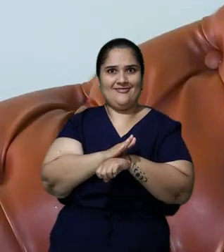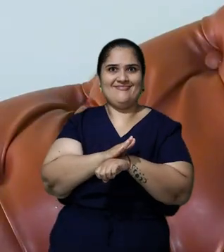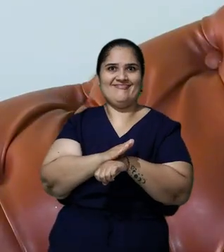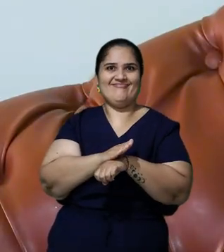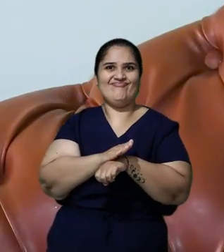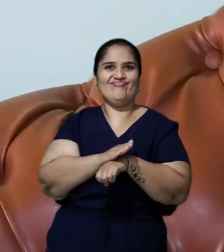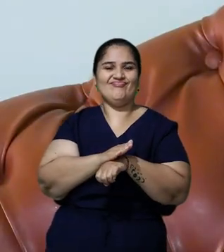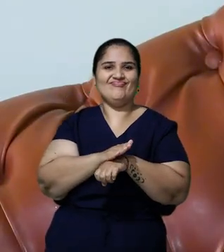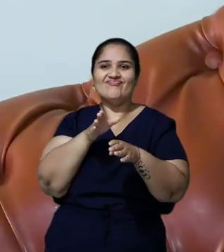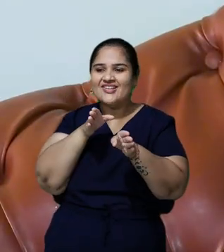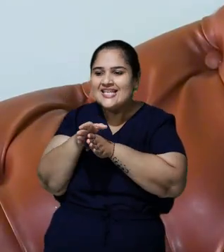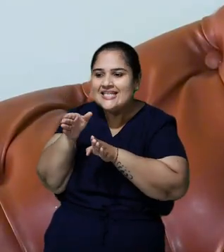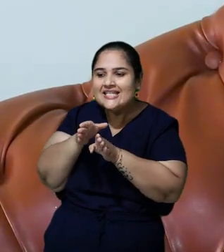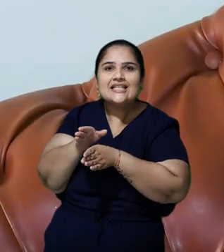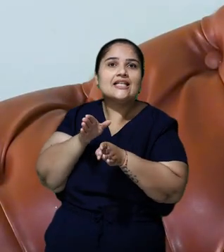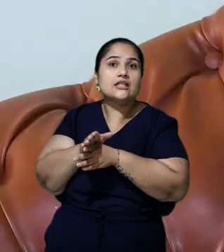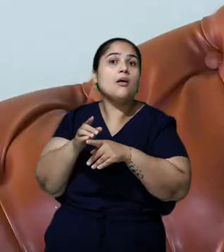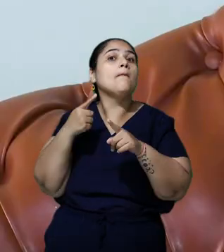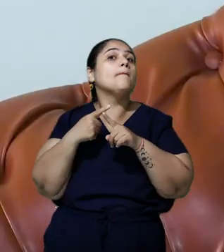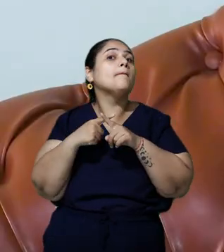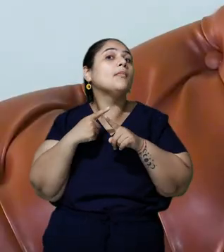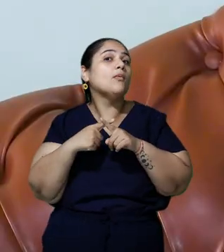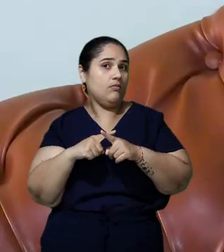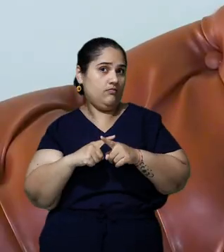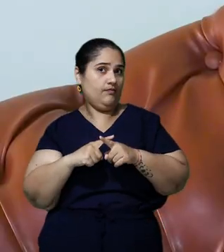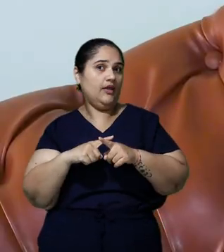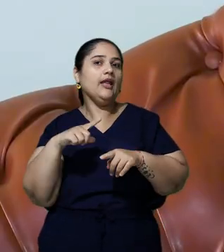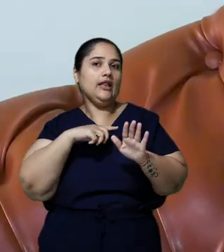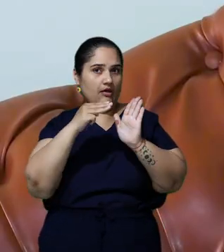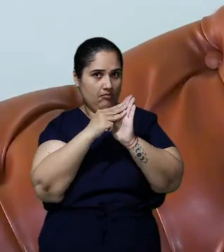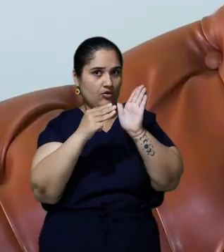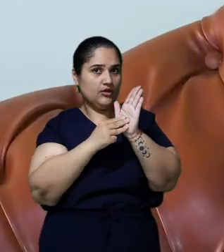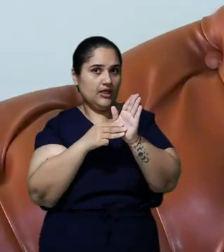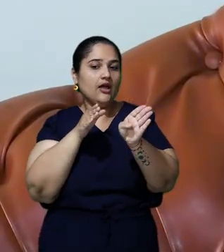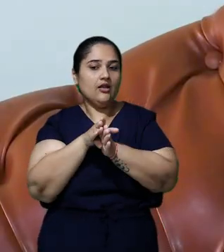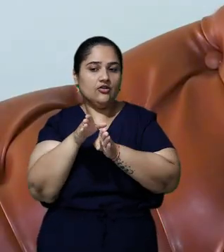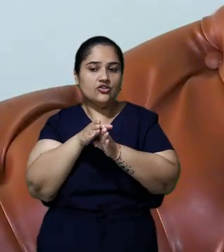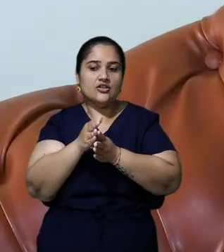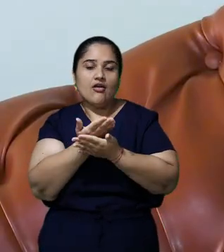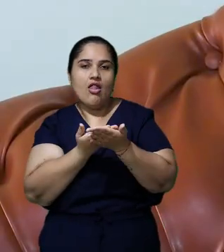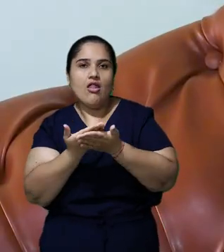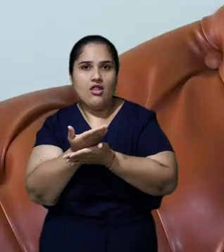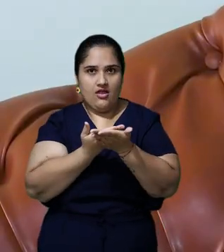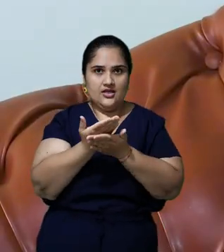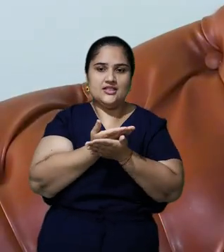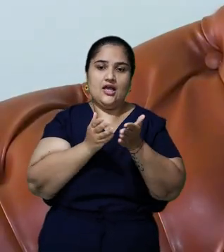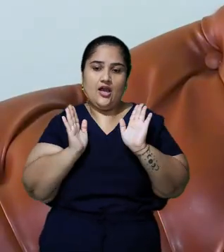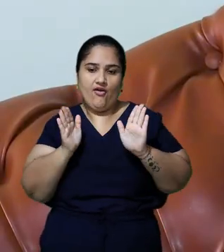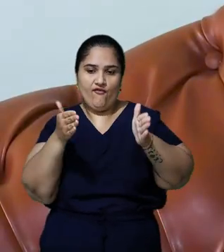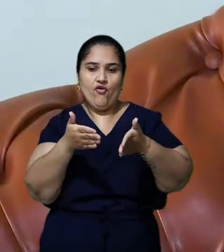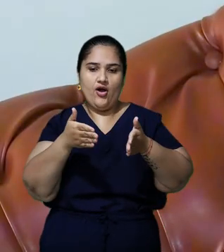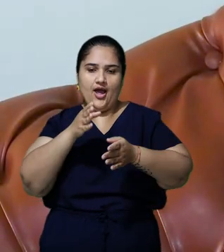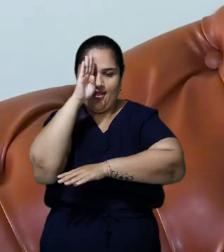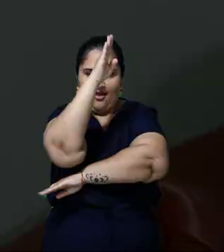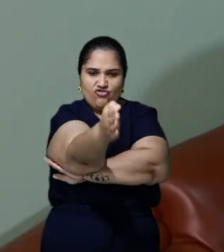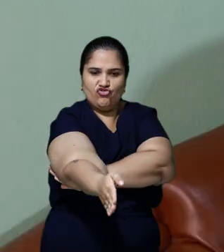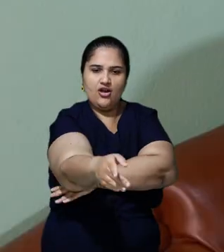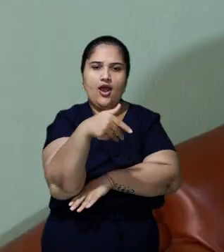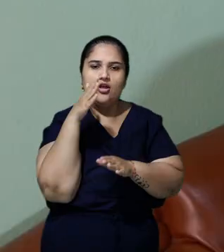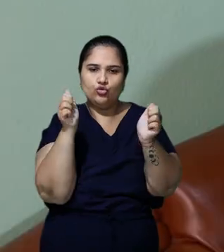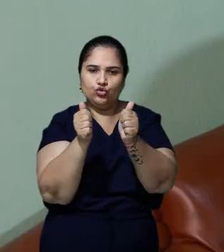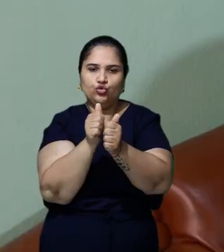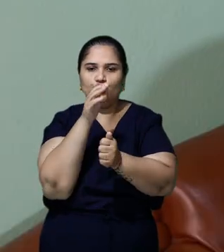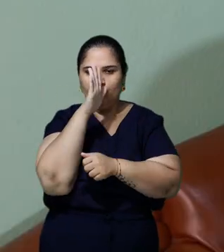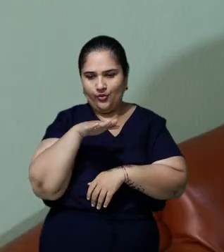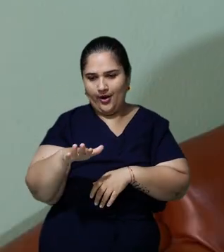Porque existem os modelos de intervenção que são mais focados na intervenção direta com a criança. Então,